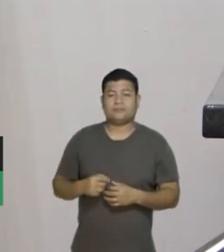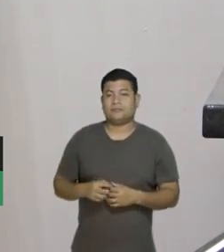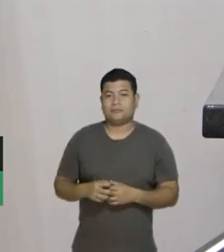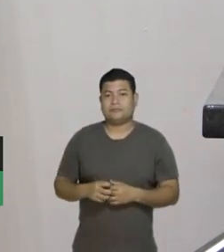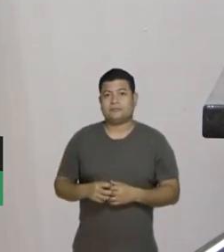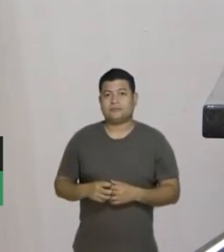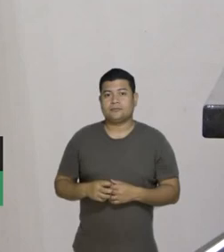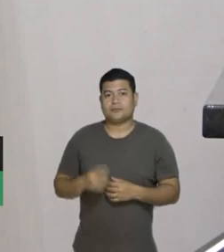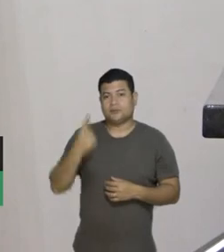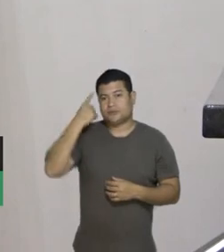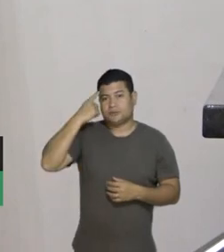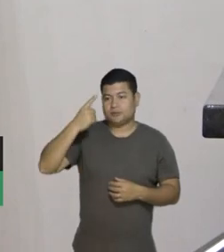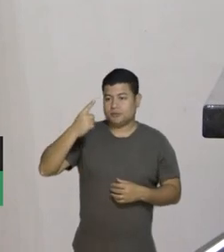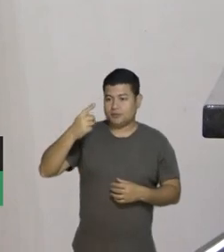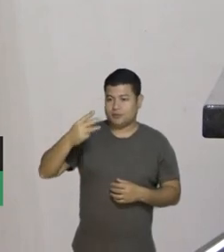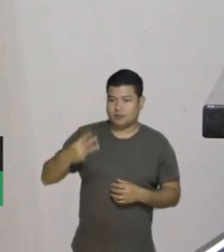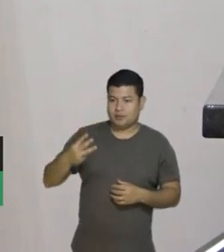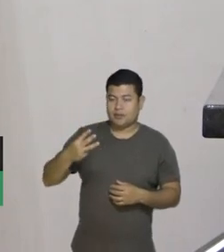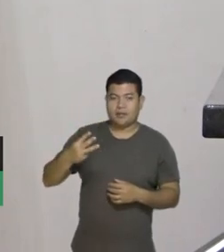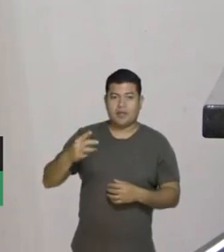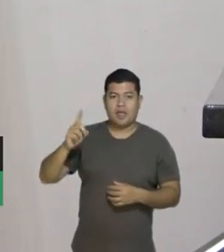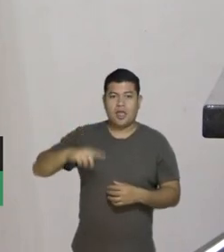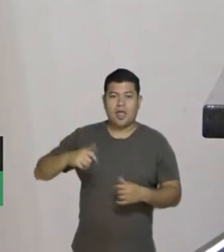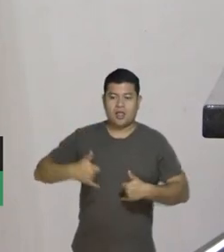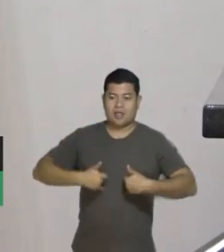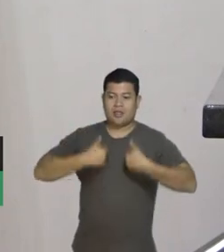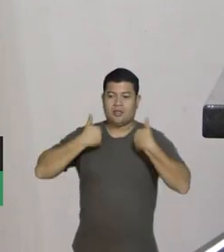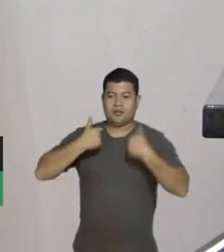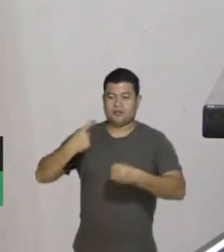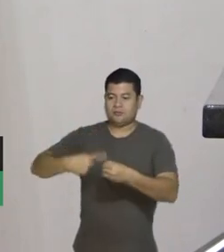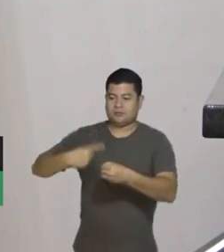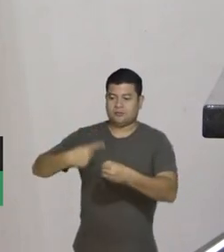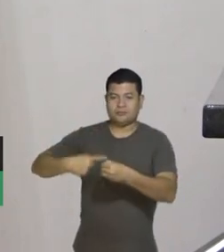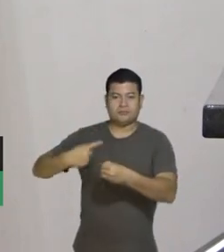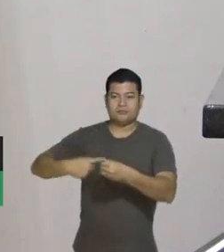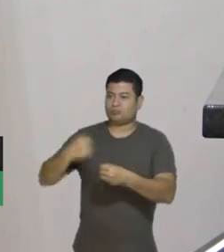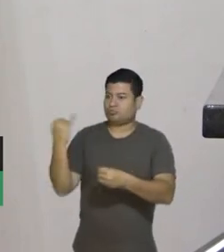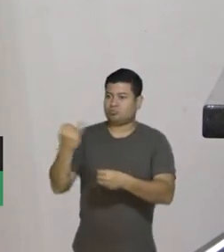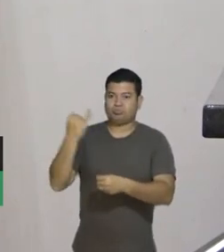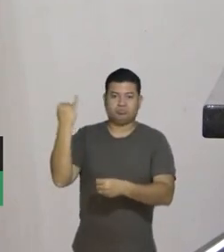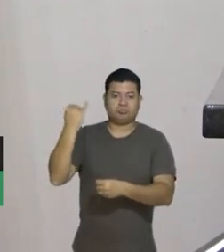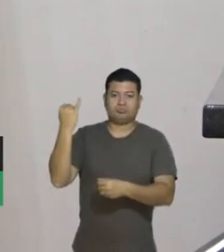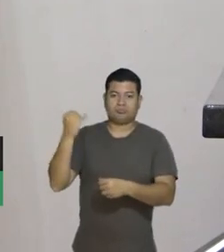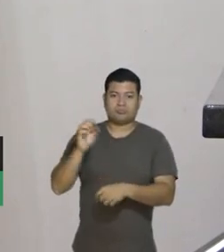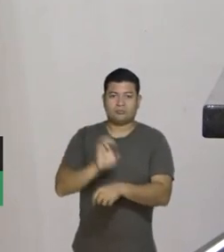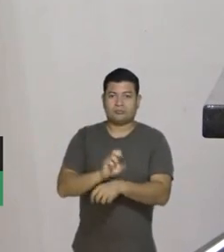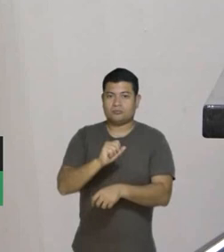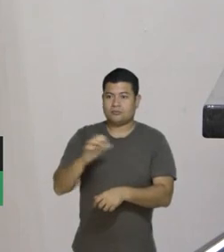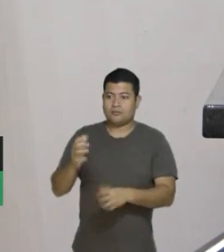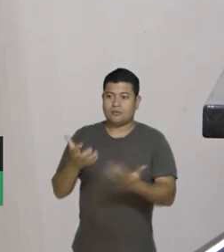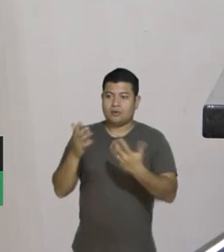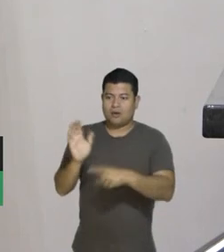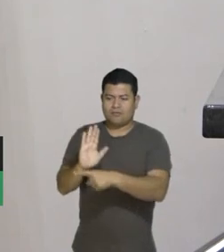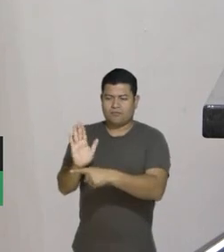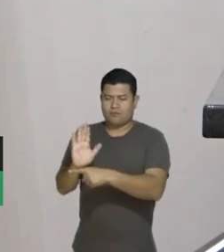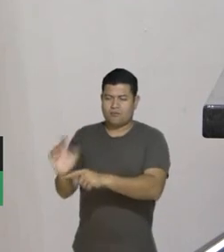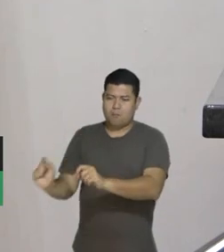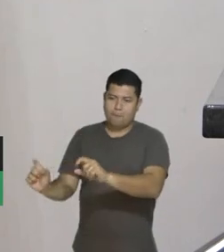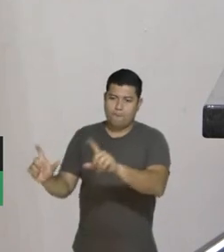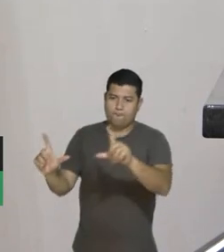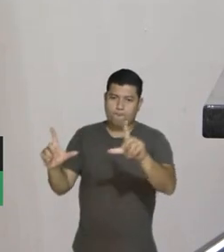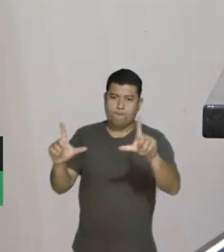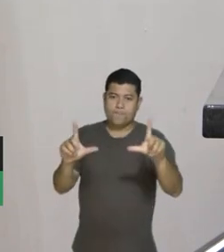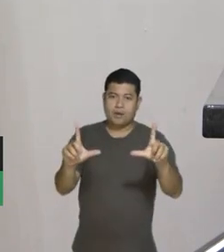que dia 13 é aniversário de uma cidade muito importante para Santa Catarina. E aí eu quero passar um vídeo, se estiver pronto esse